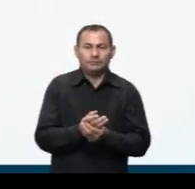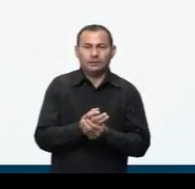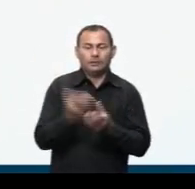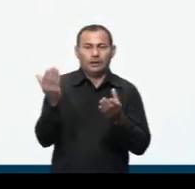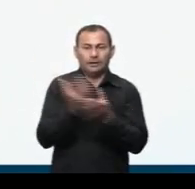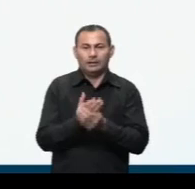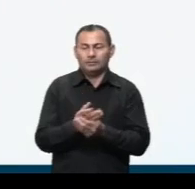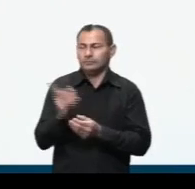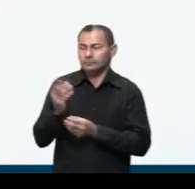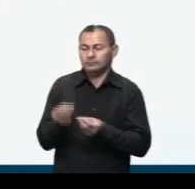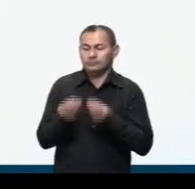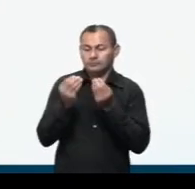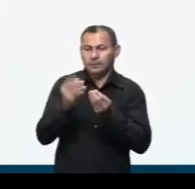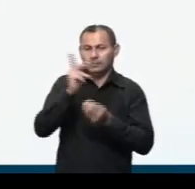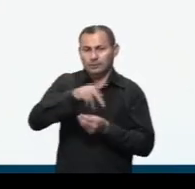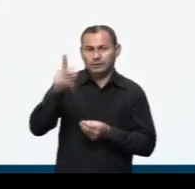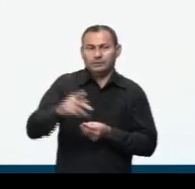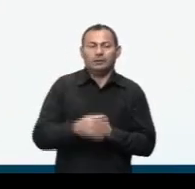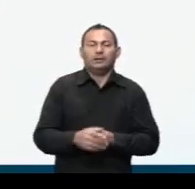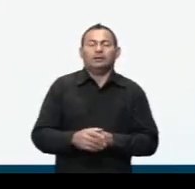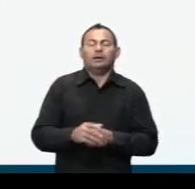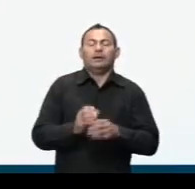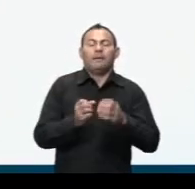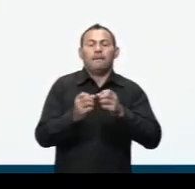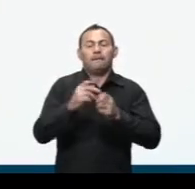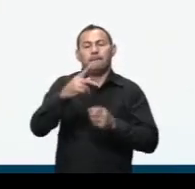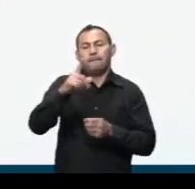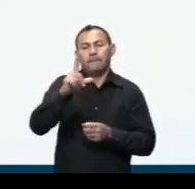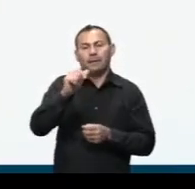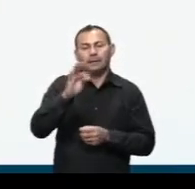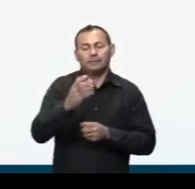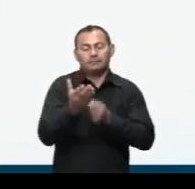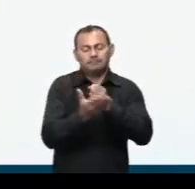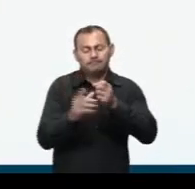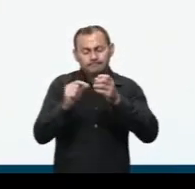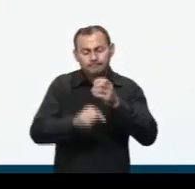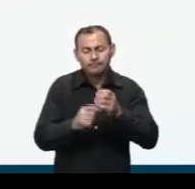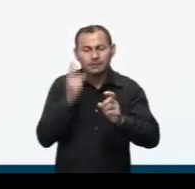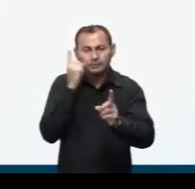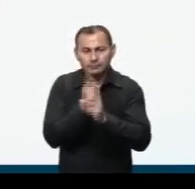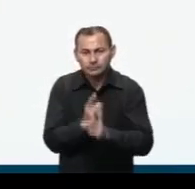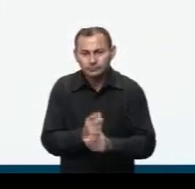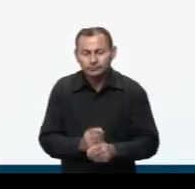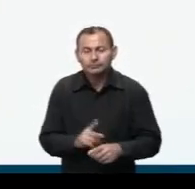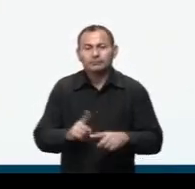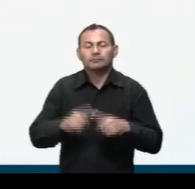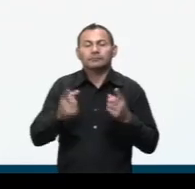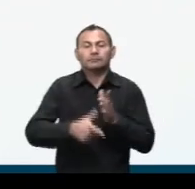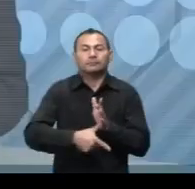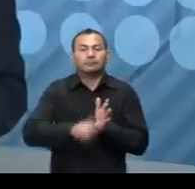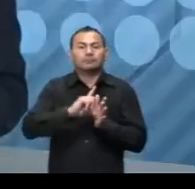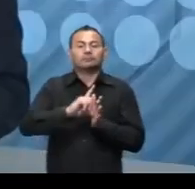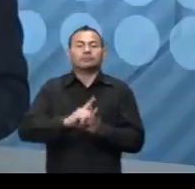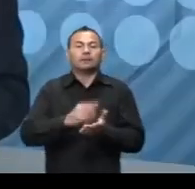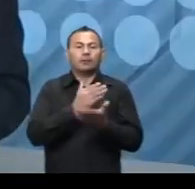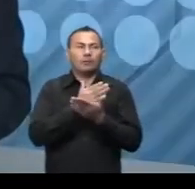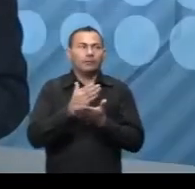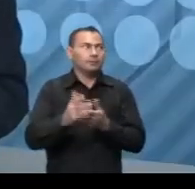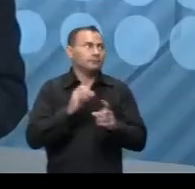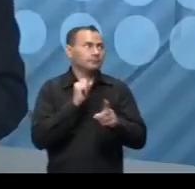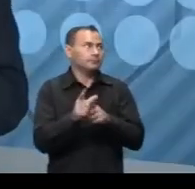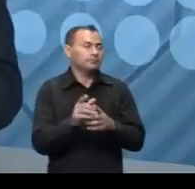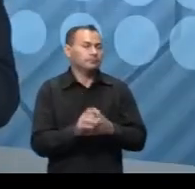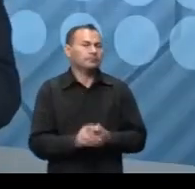seu arquivo, fornecido pelo professor, que vai ser a planta baixa do que a gente vai locar. Só que antes da gente começar